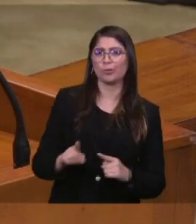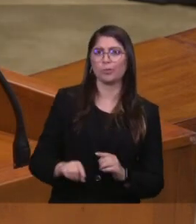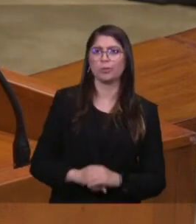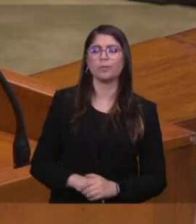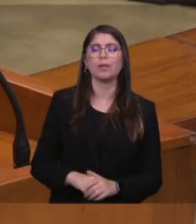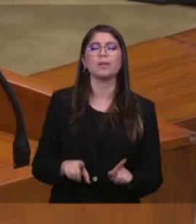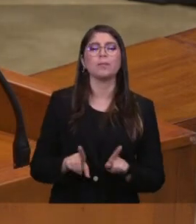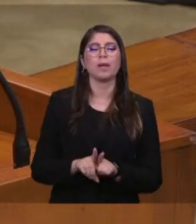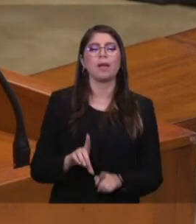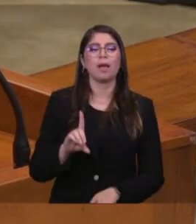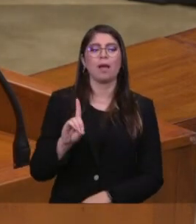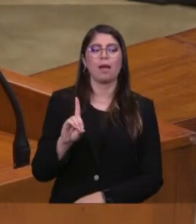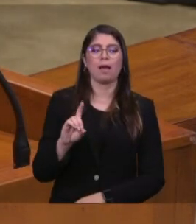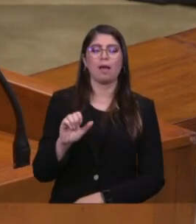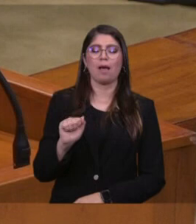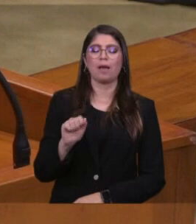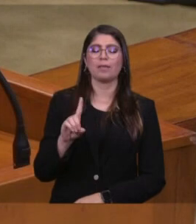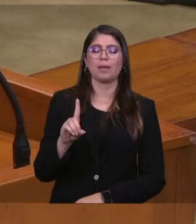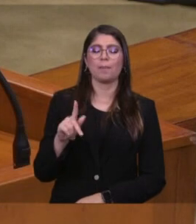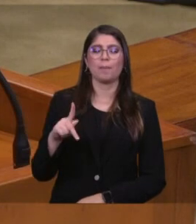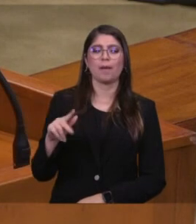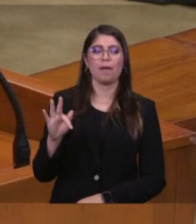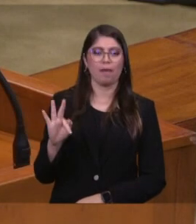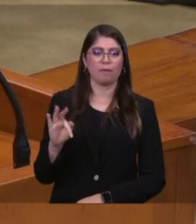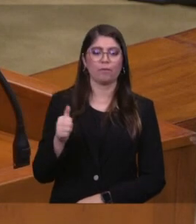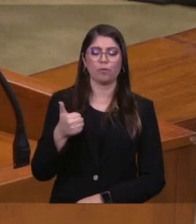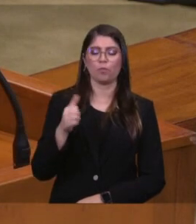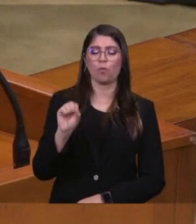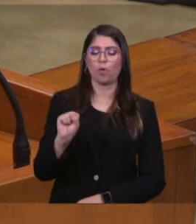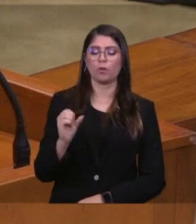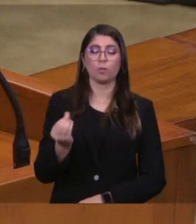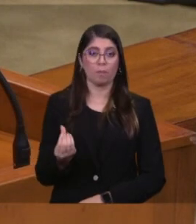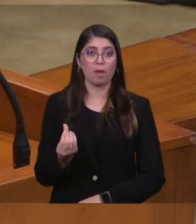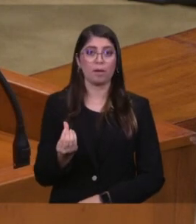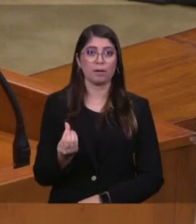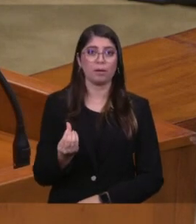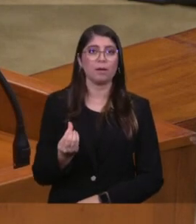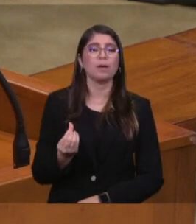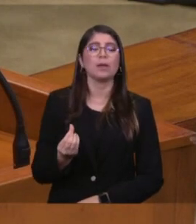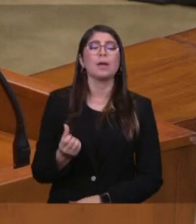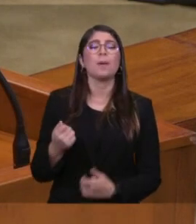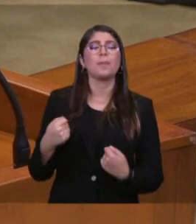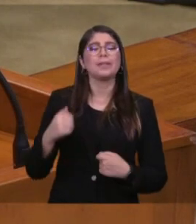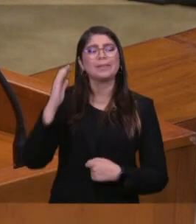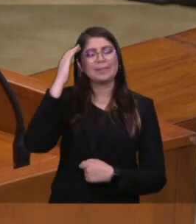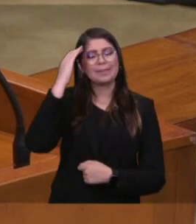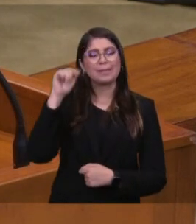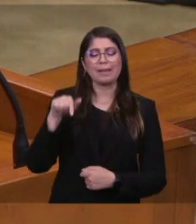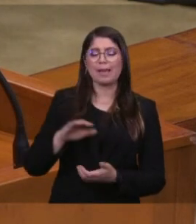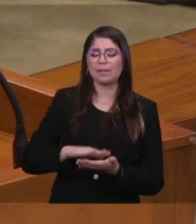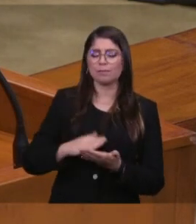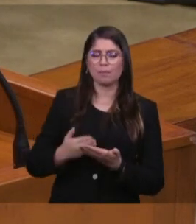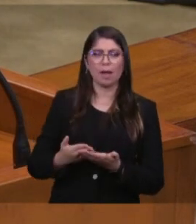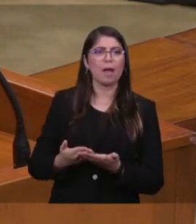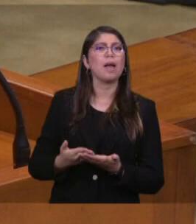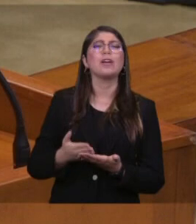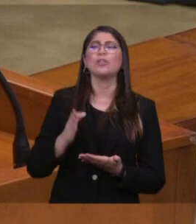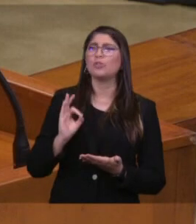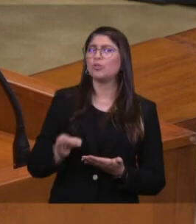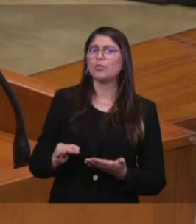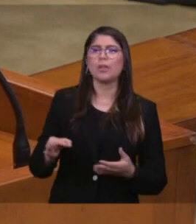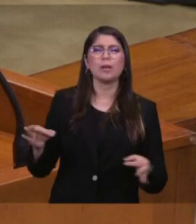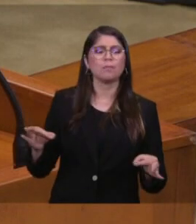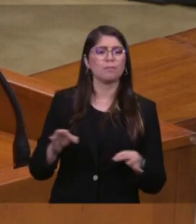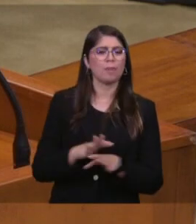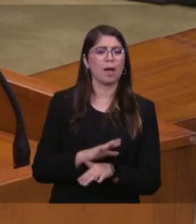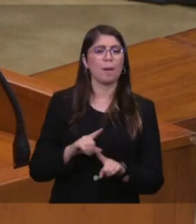ADPF 186 não significa fechar-se no precedente, compreendendo que a atividade interpretativa do caso já foi esgotada, mas abrir-se